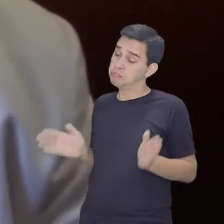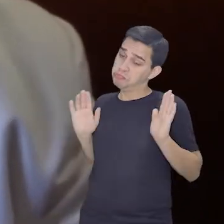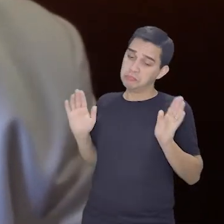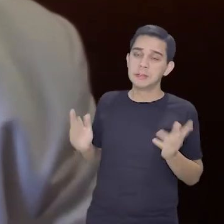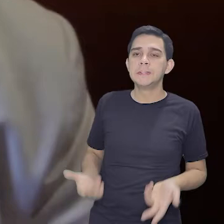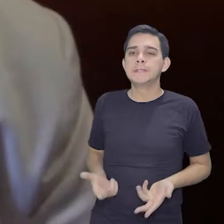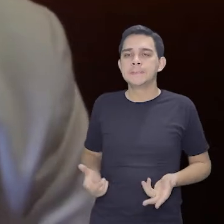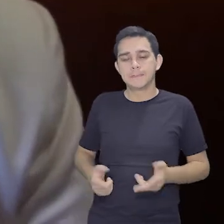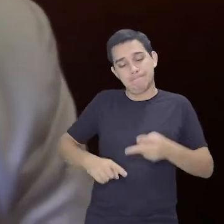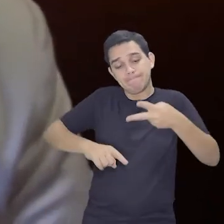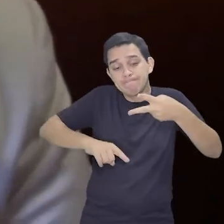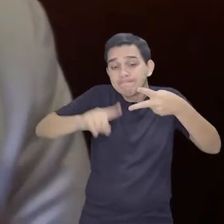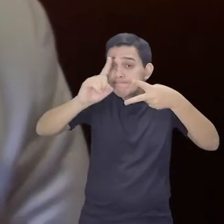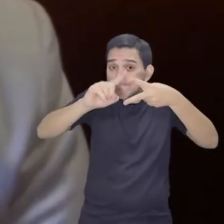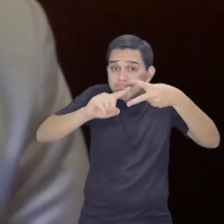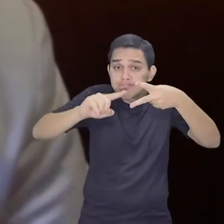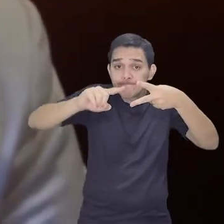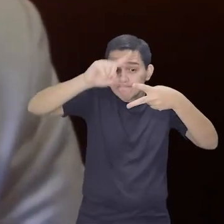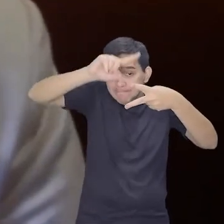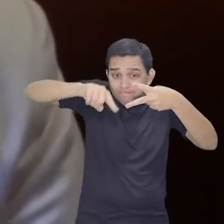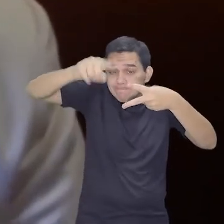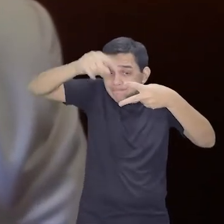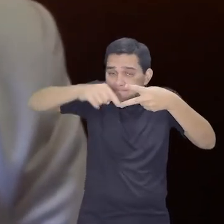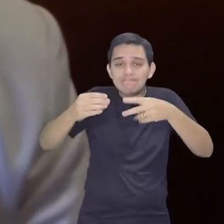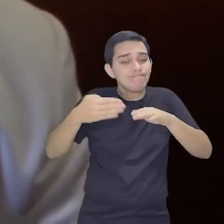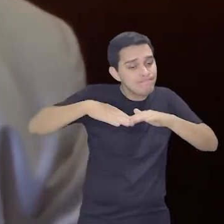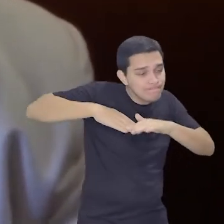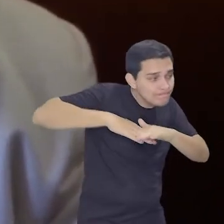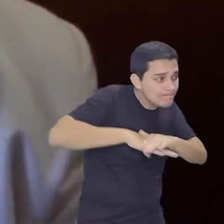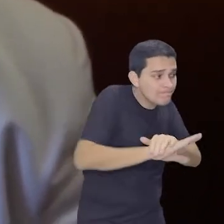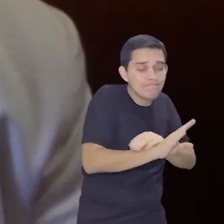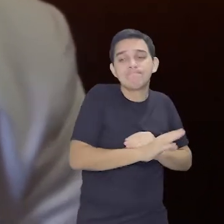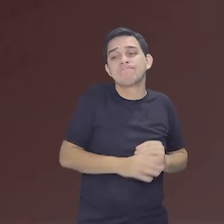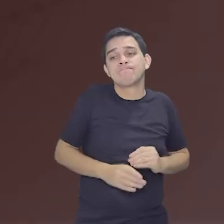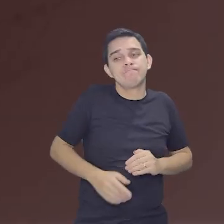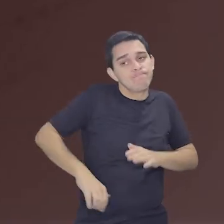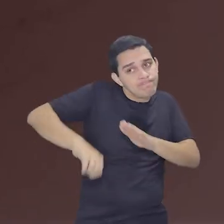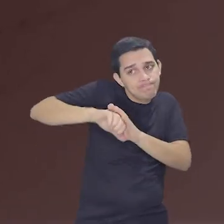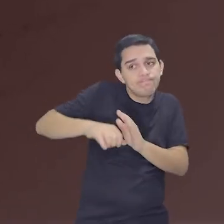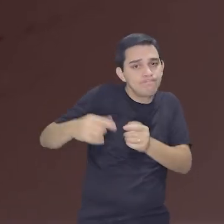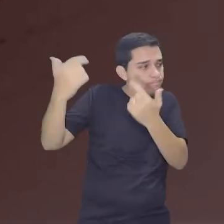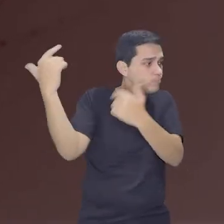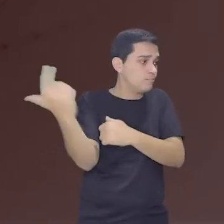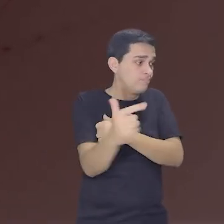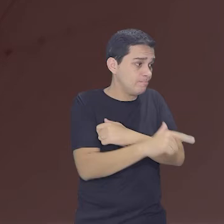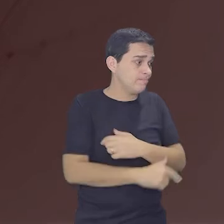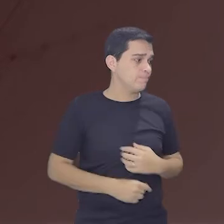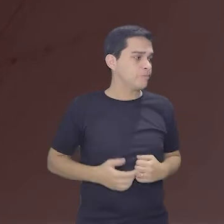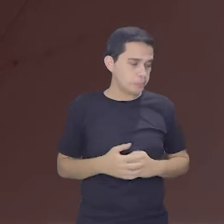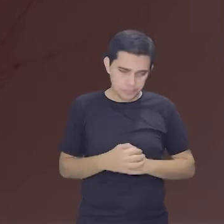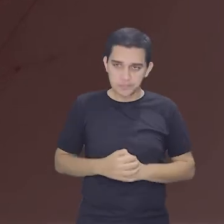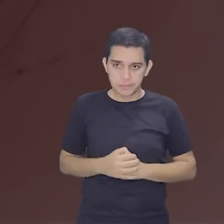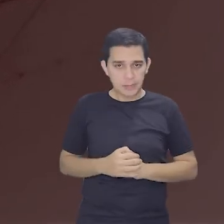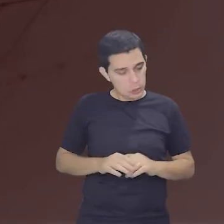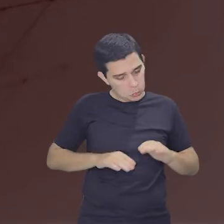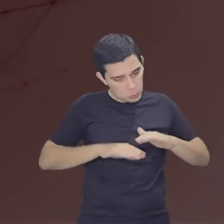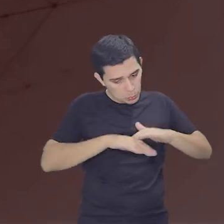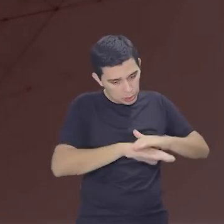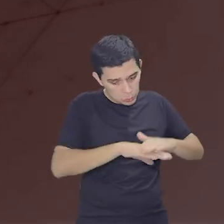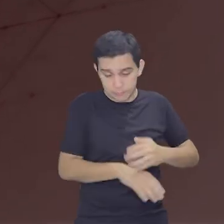ter a denúncia, o inquérito de homicídio foi arquivado diante do que restou das provas no